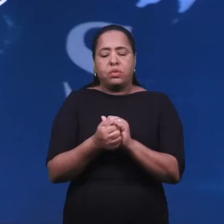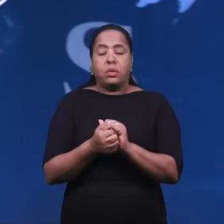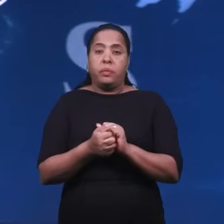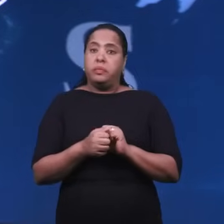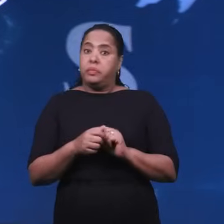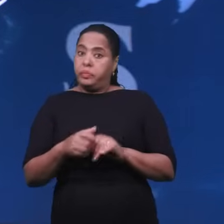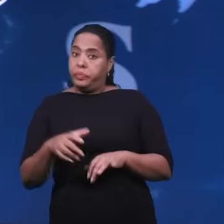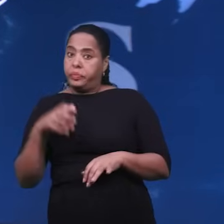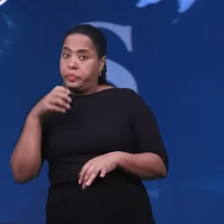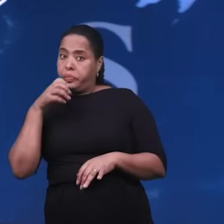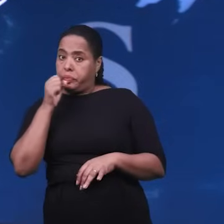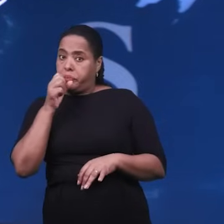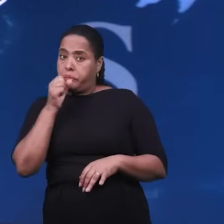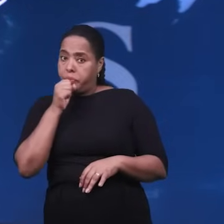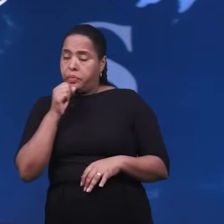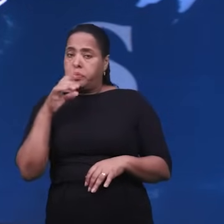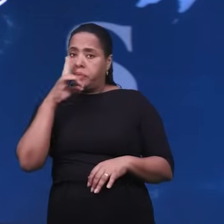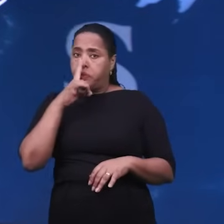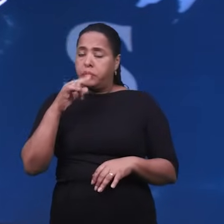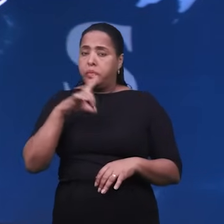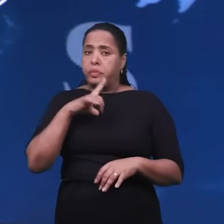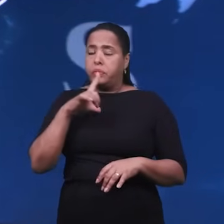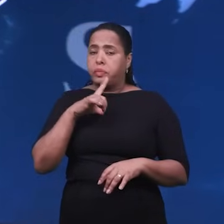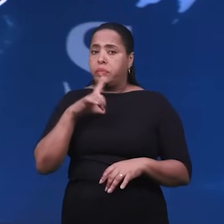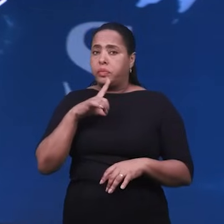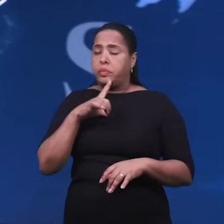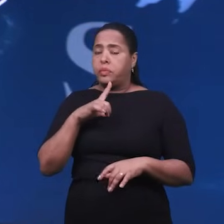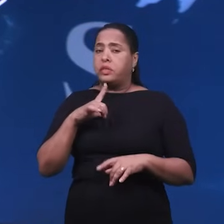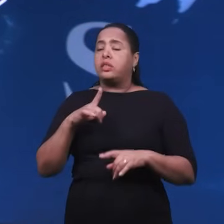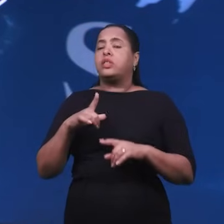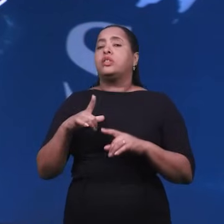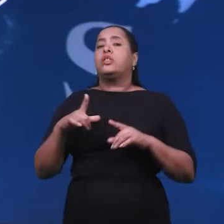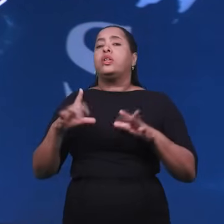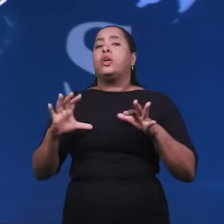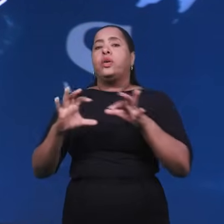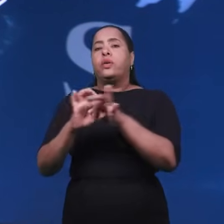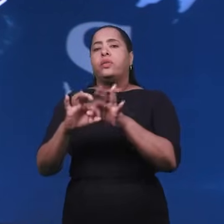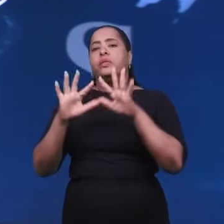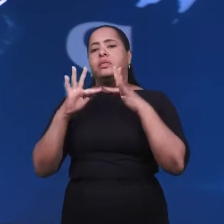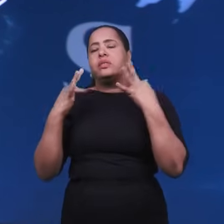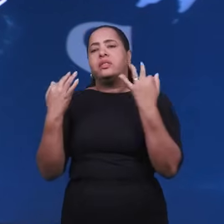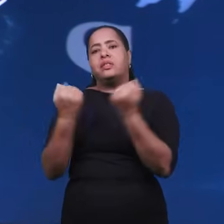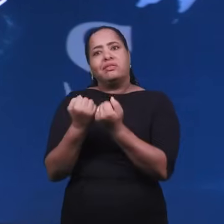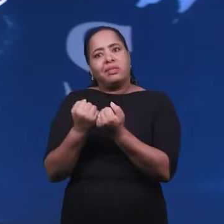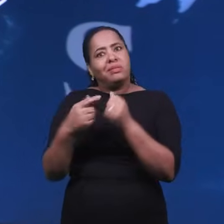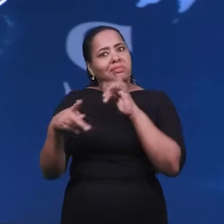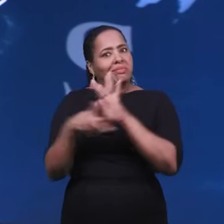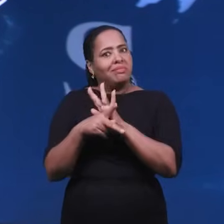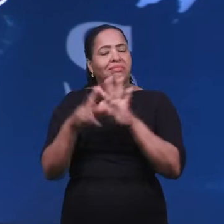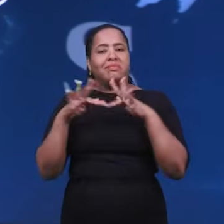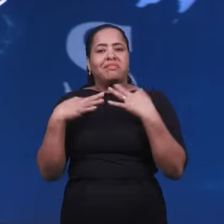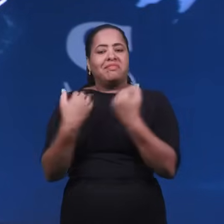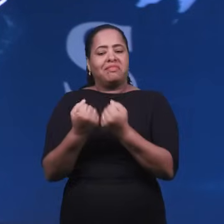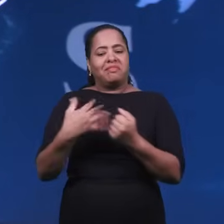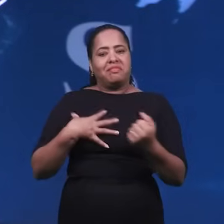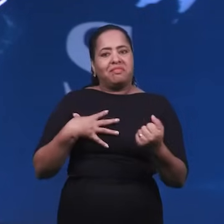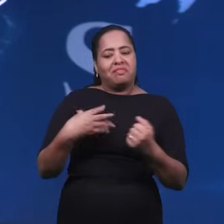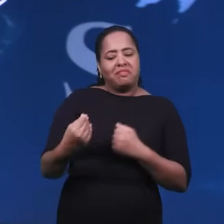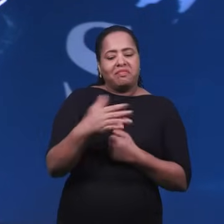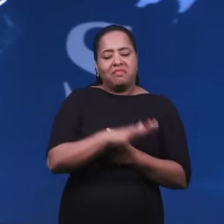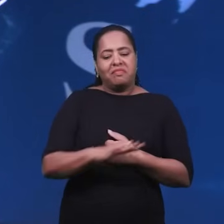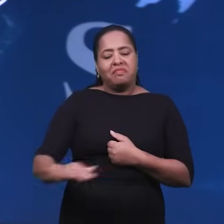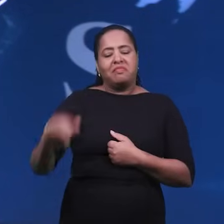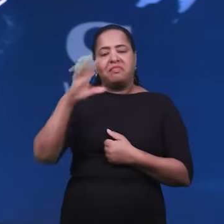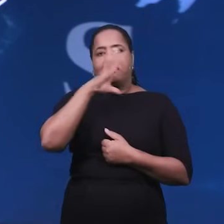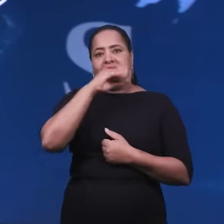E nesse final de semana você vai participar também do Unidos em Família, um seminário ali para a família, né? Os nossos